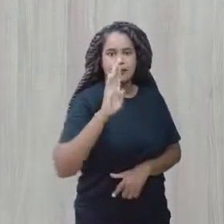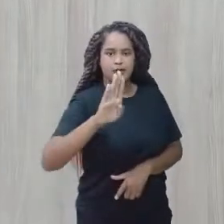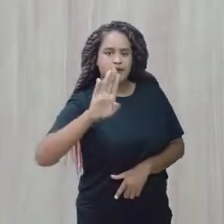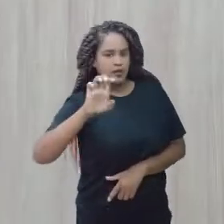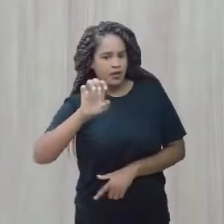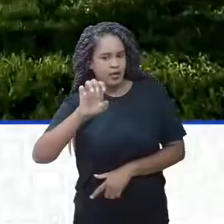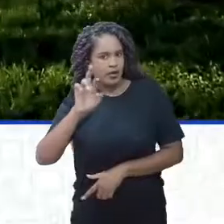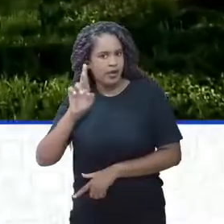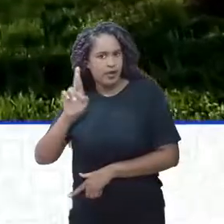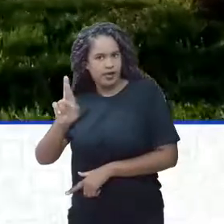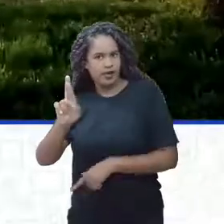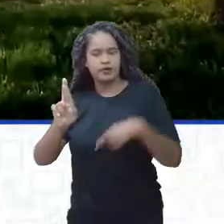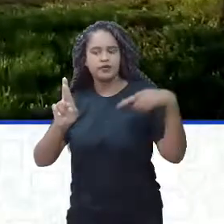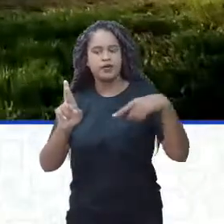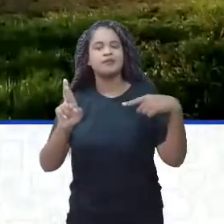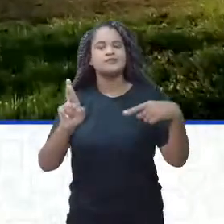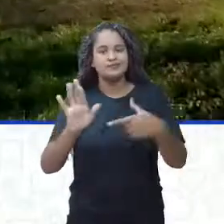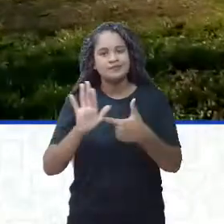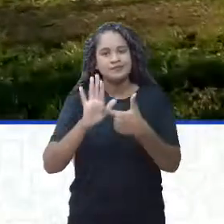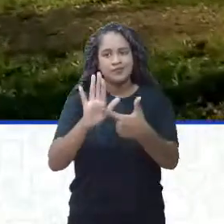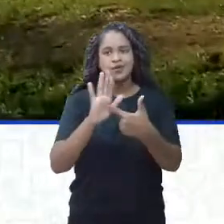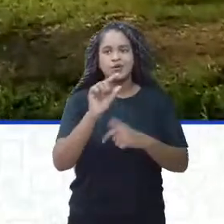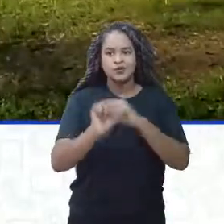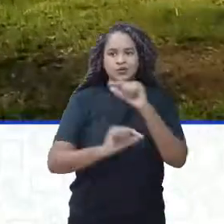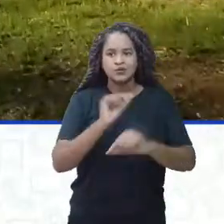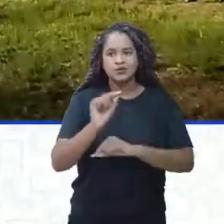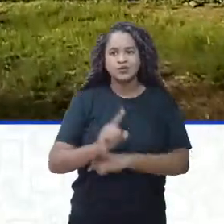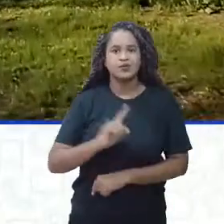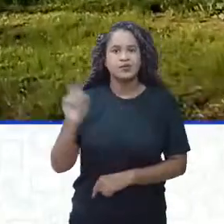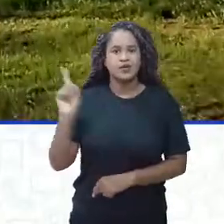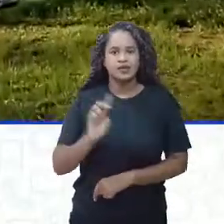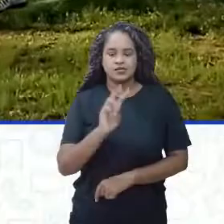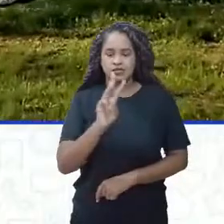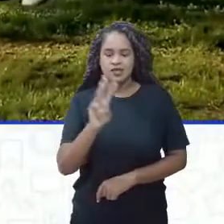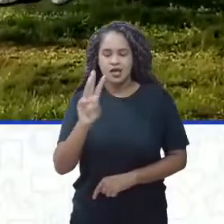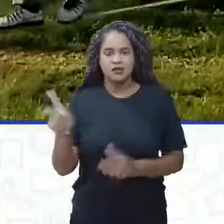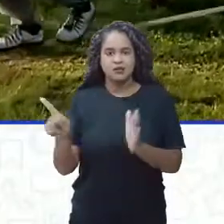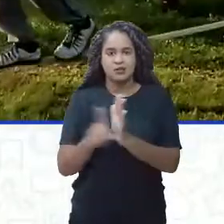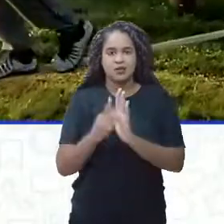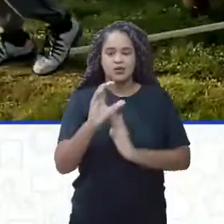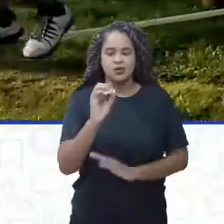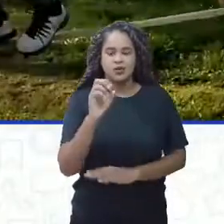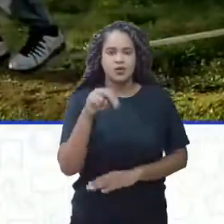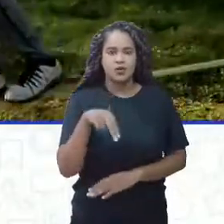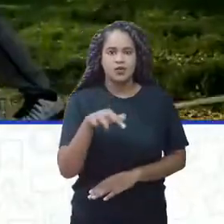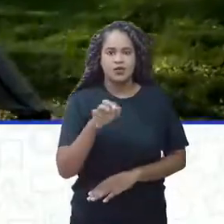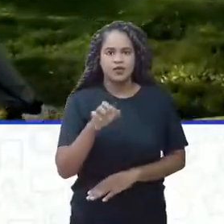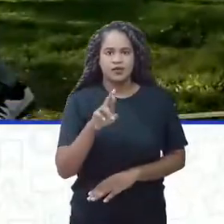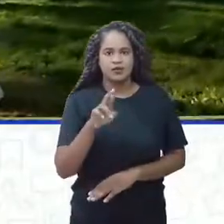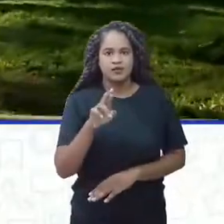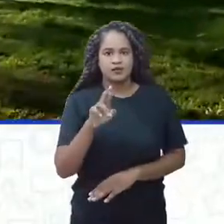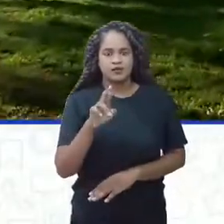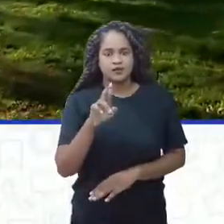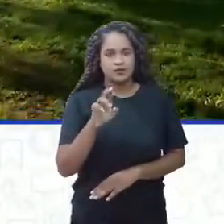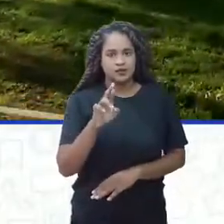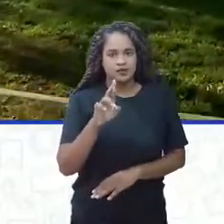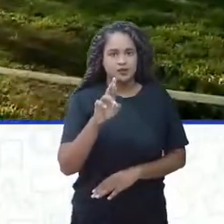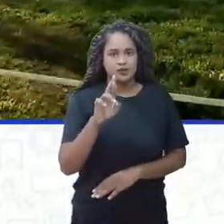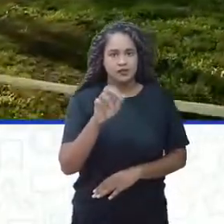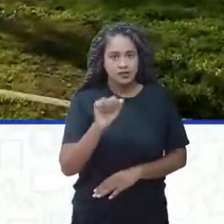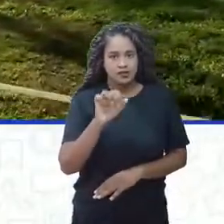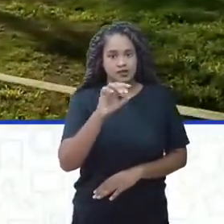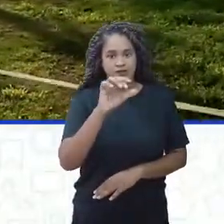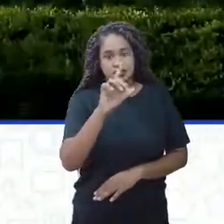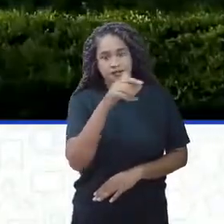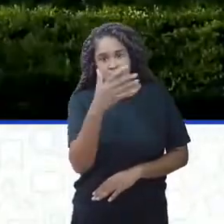CBER, né, que aí vai aparecer com certeza para vocês o site da Confederação Brasileira de Esportes Radicais. E vocês vão poder conhecer